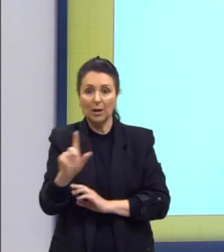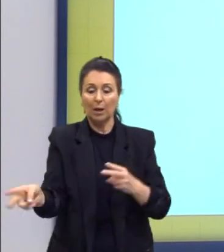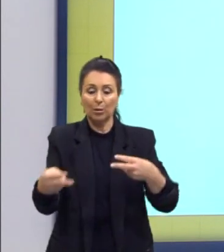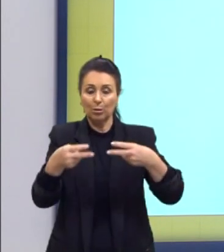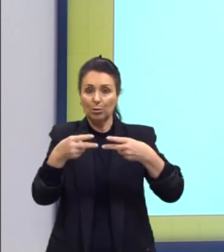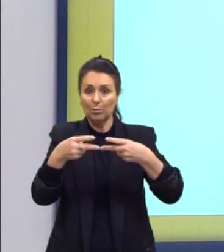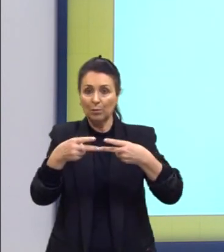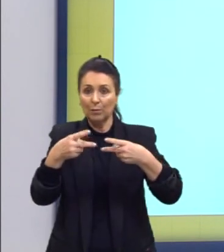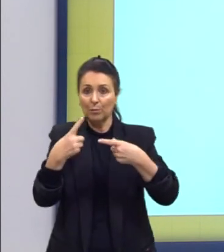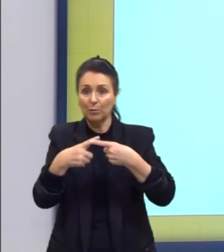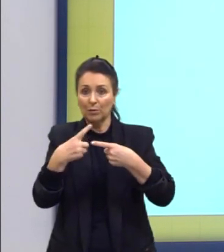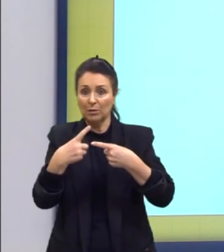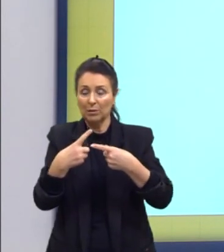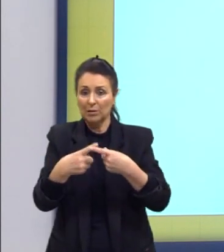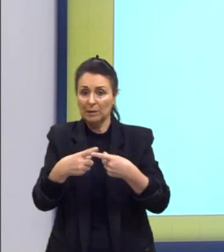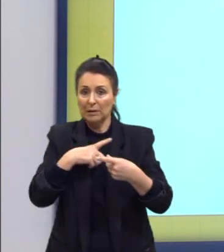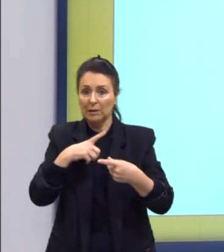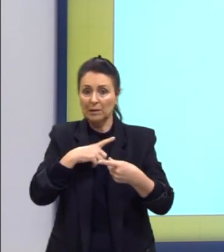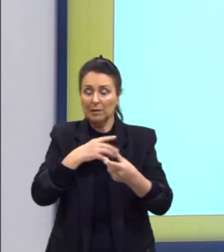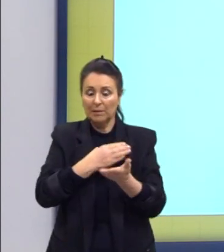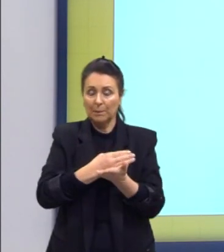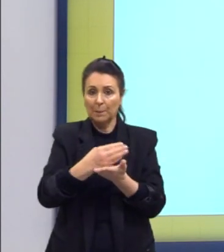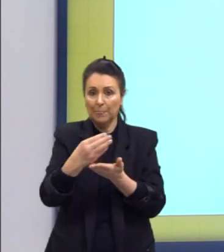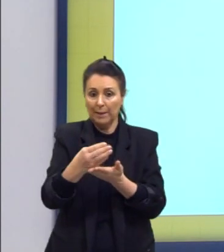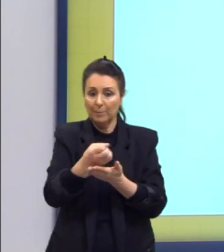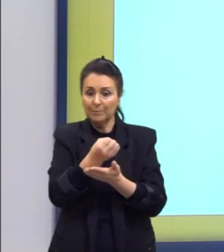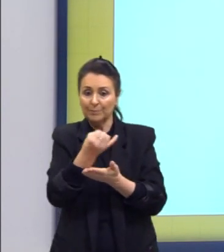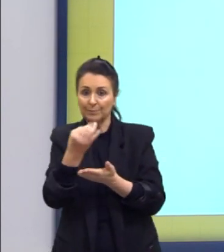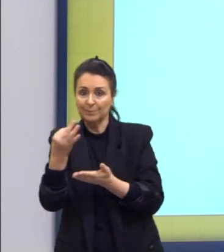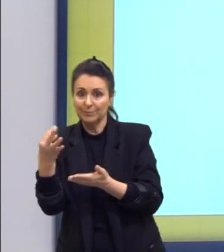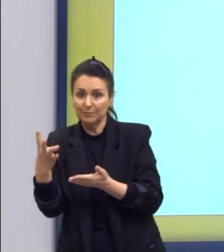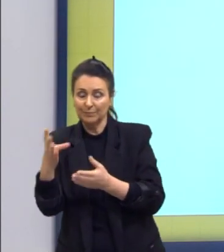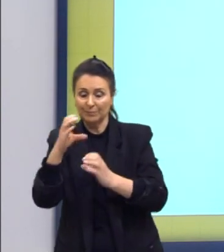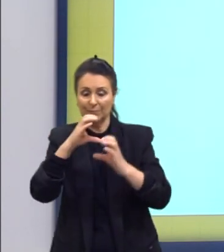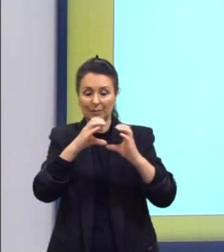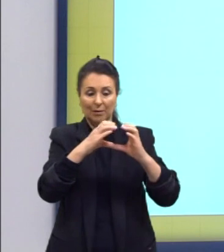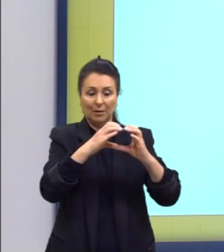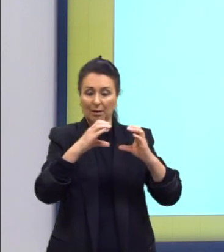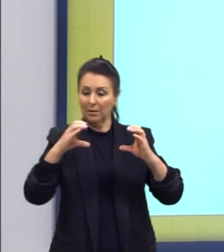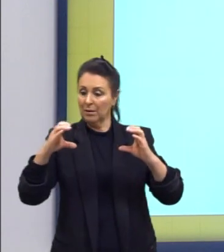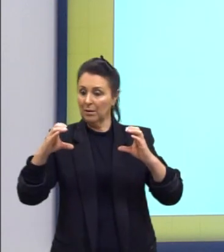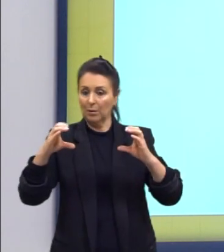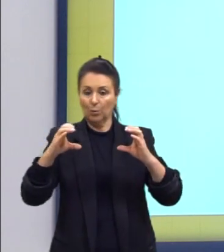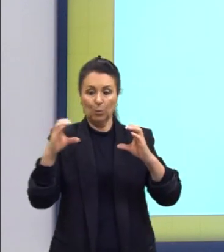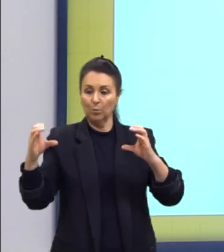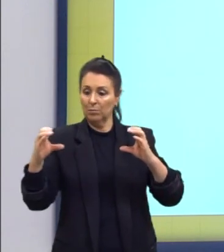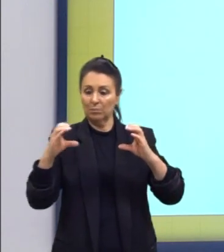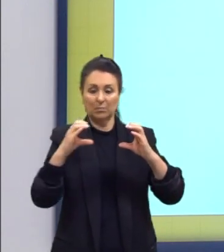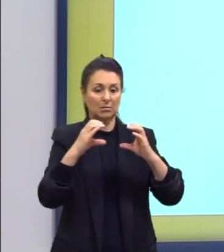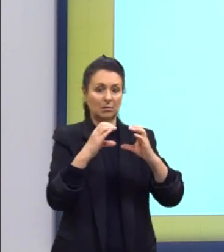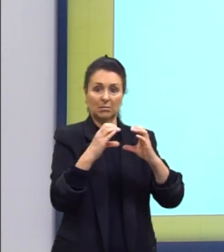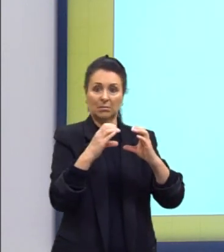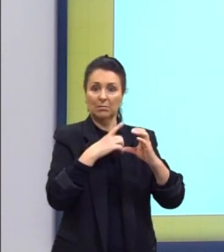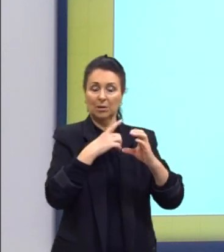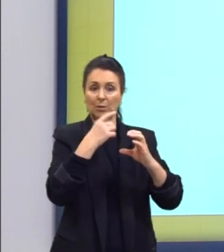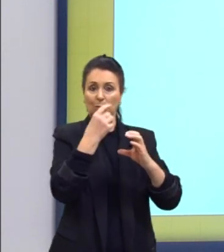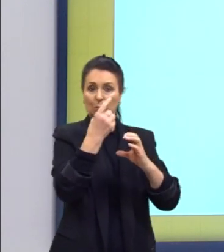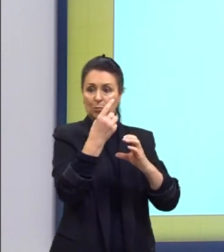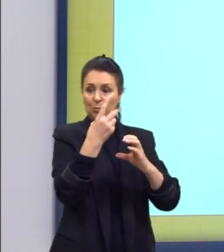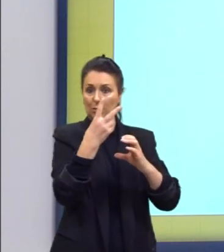dupla né porque porque tanto o seu começar a contar essa cadeia daqui né deste lado eu vou ter um